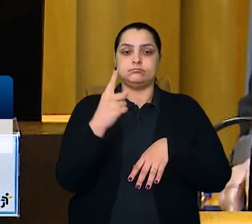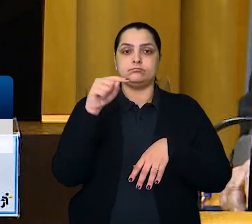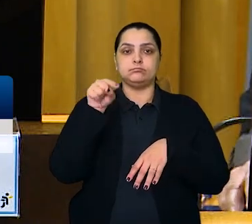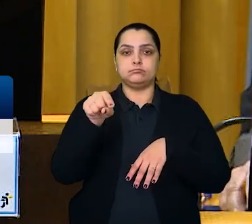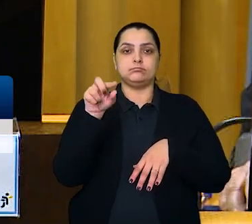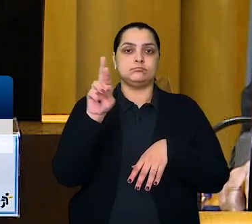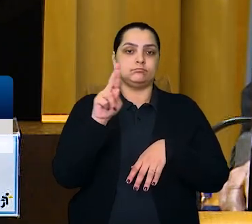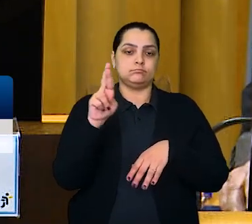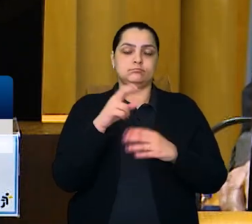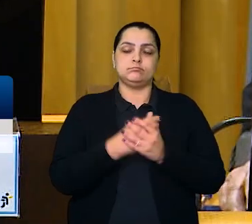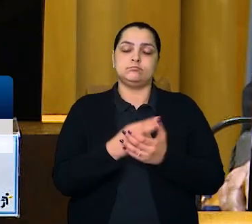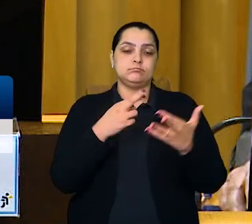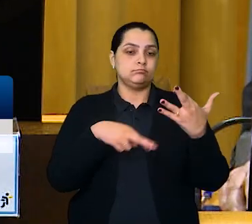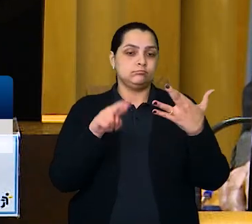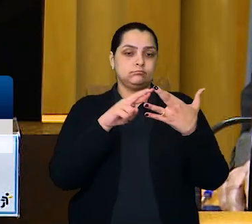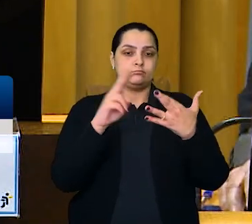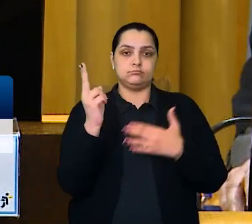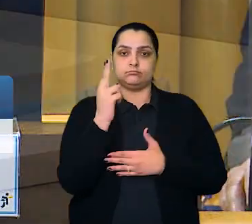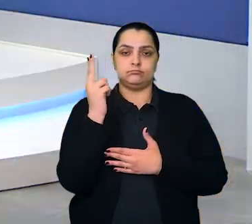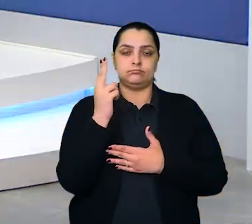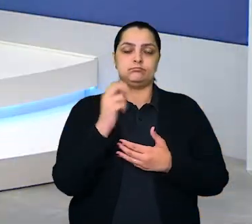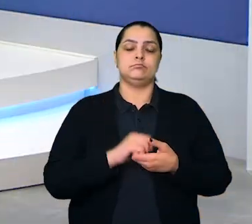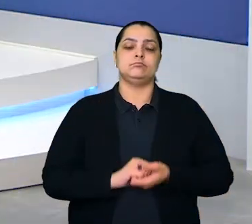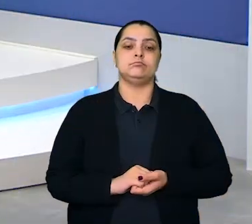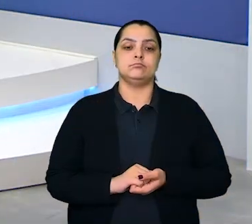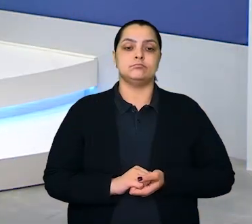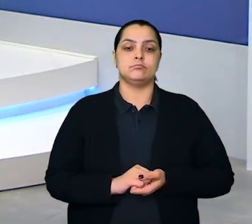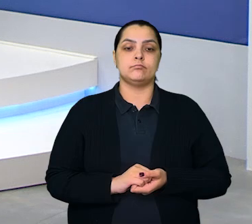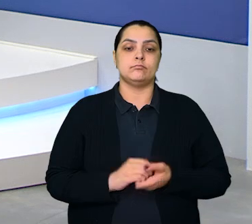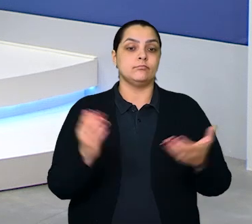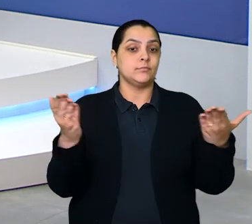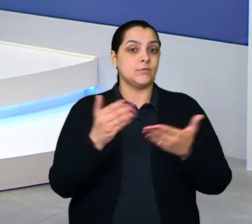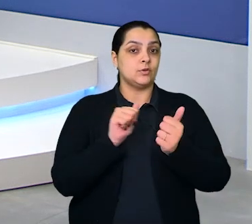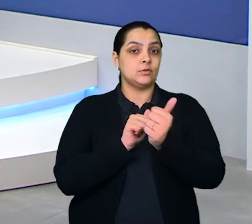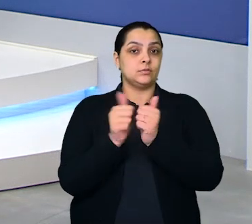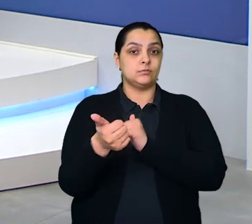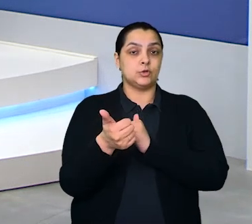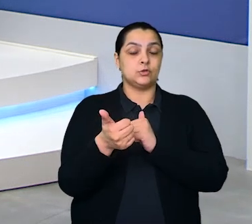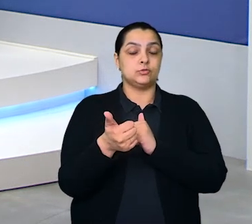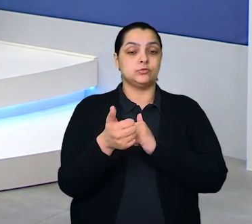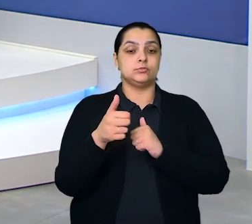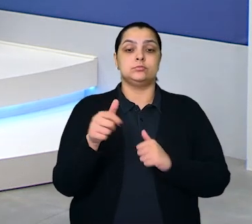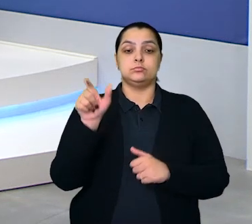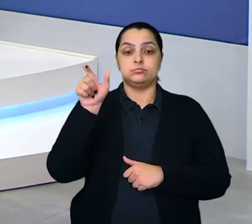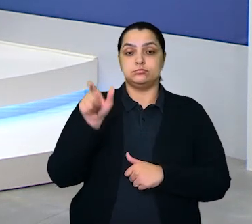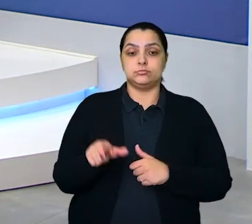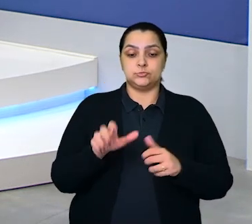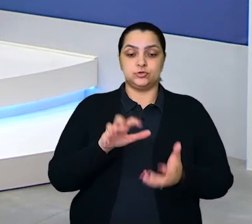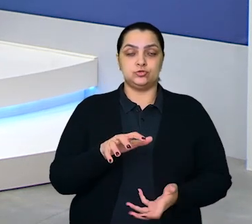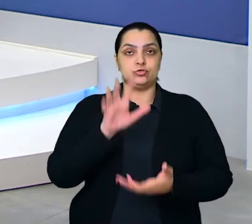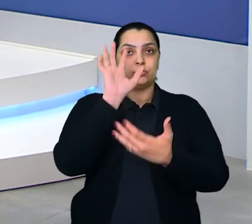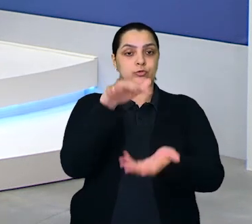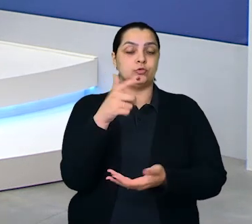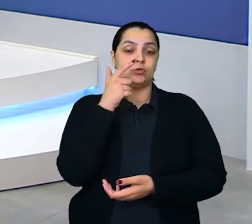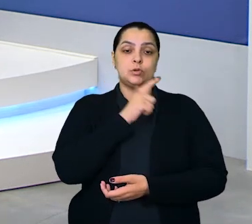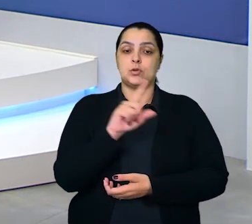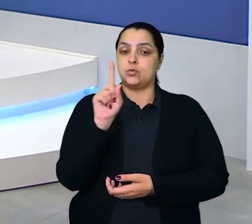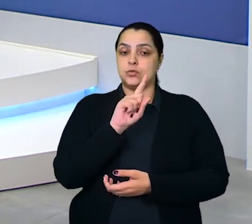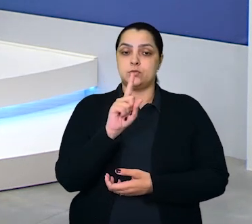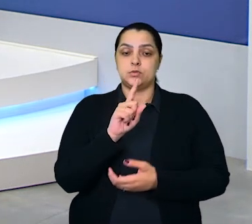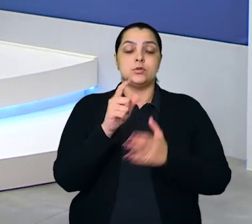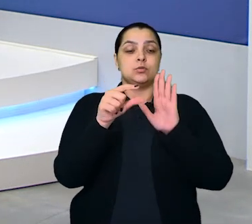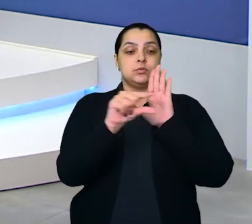mil. Não cabe mais recurso. Vamos falar agora de esporte, Luana. É que um jogador de basquete não conseguiu receber